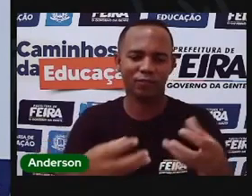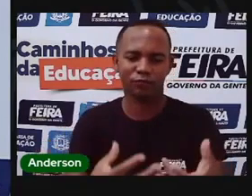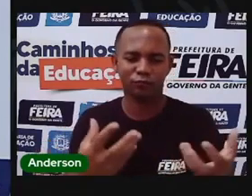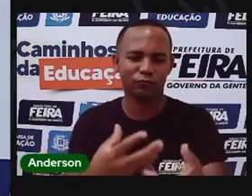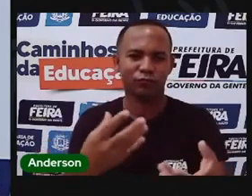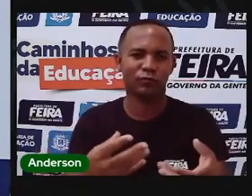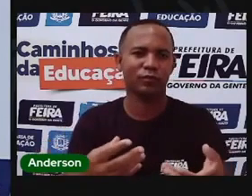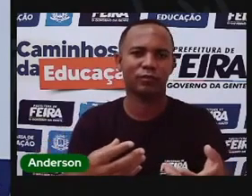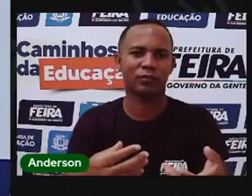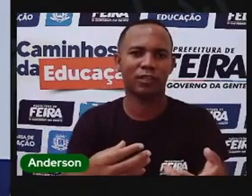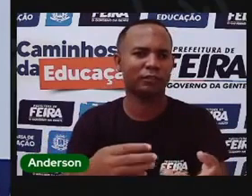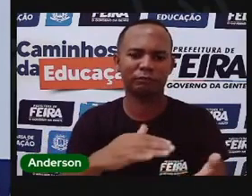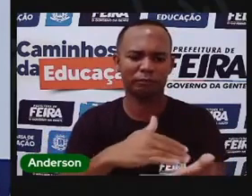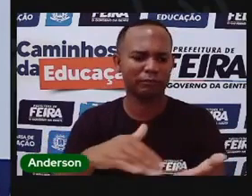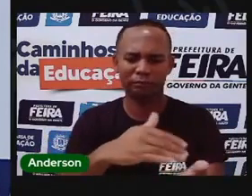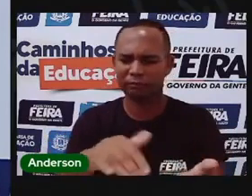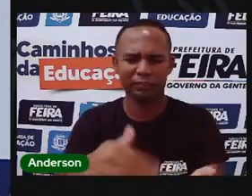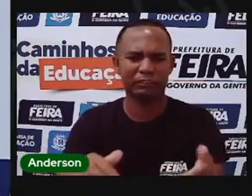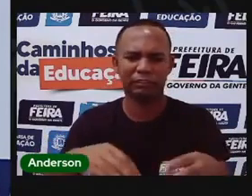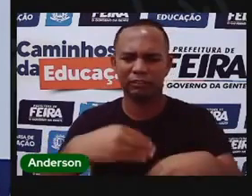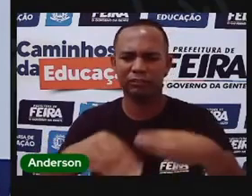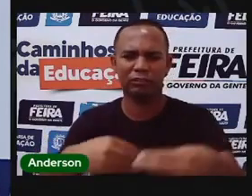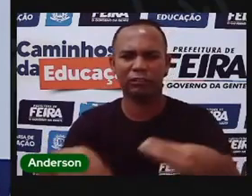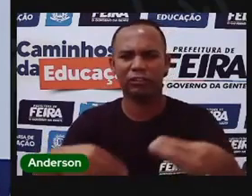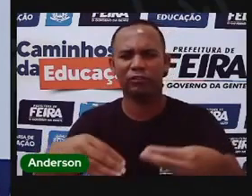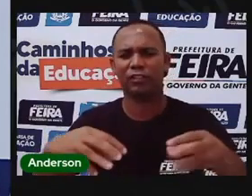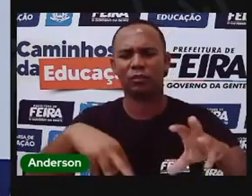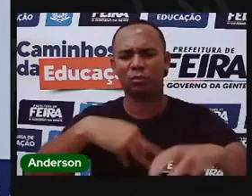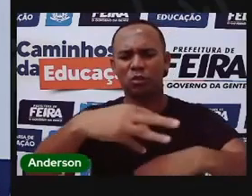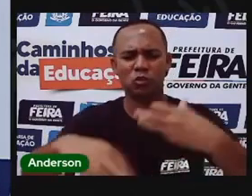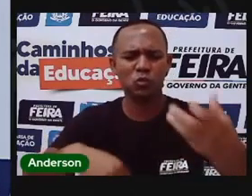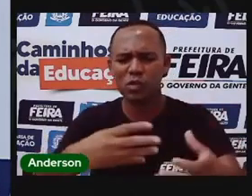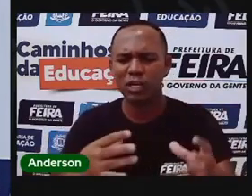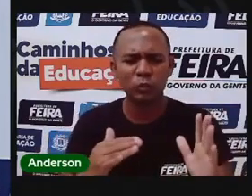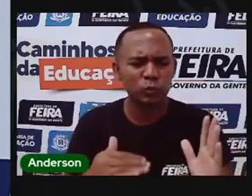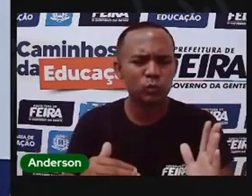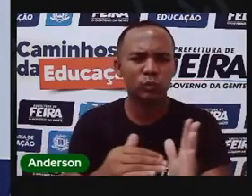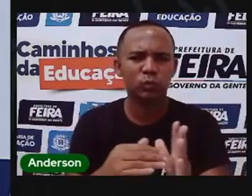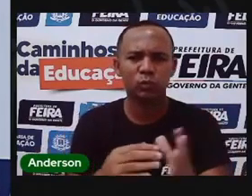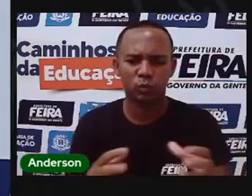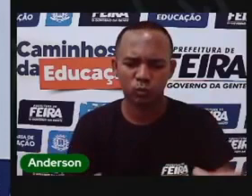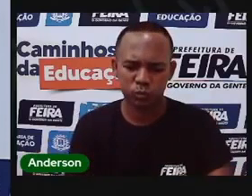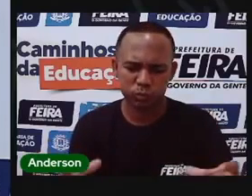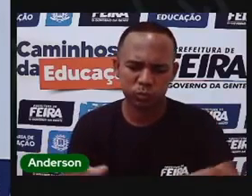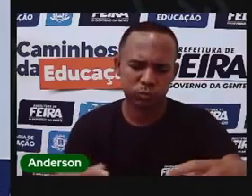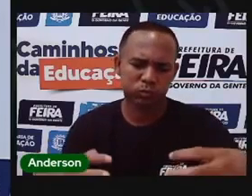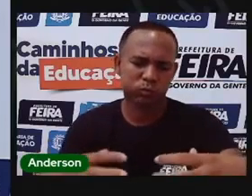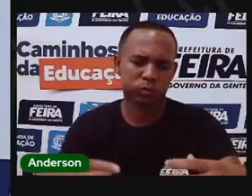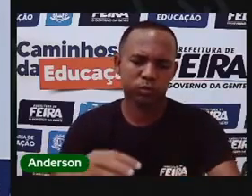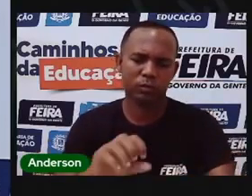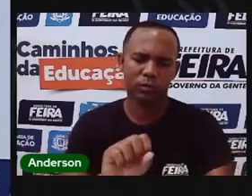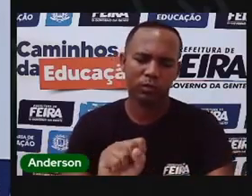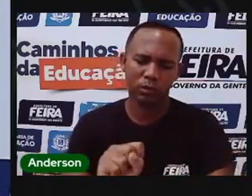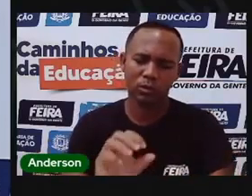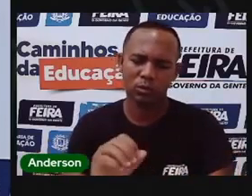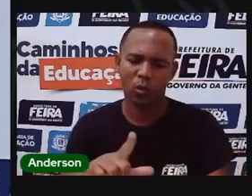frutas, folhas, algumas raízes que estão já em decomposição. Então, tudo isso eu posso enriquecer o meu solo.